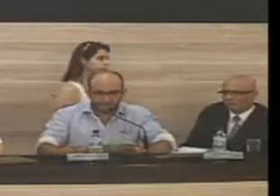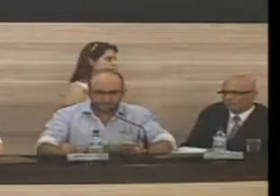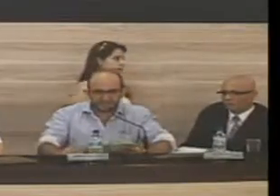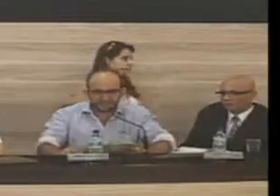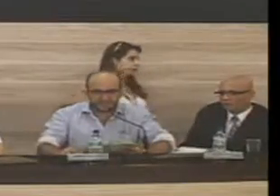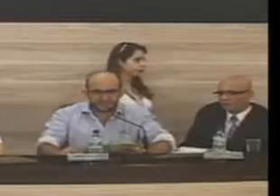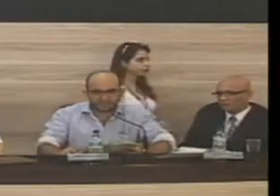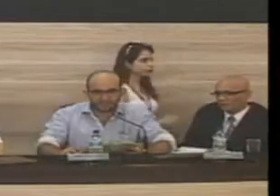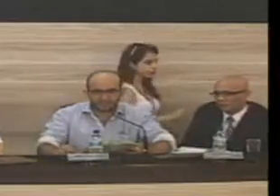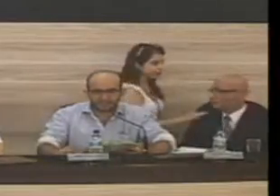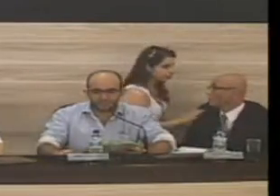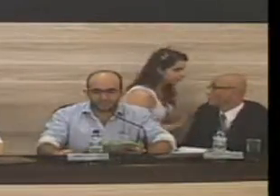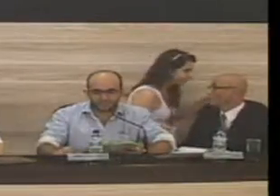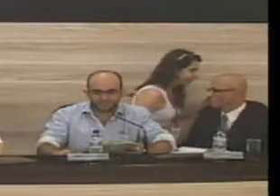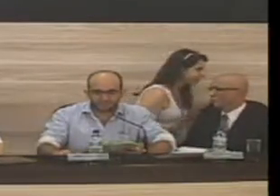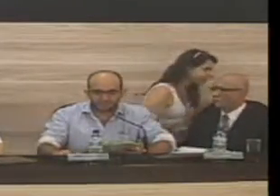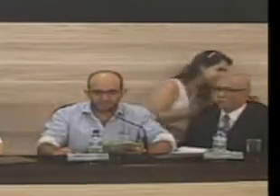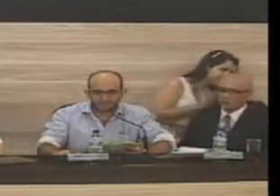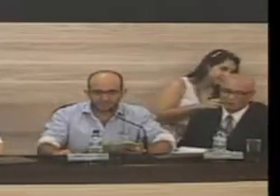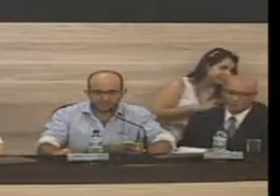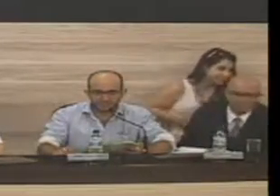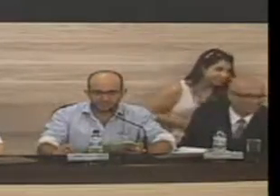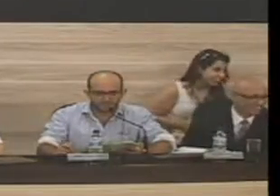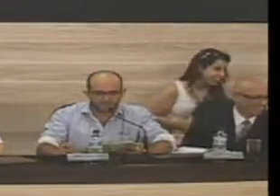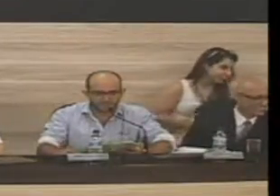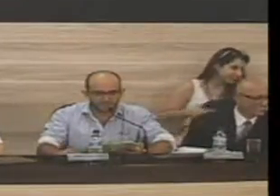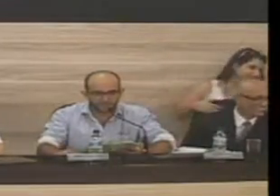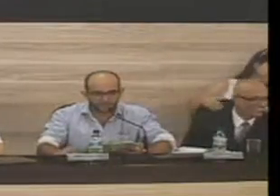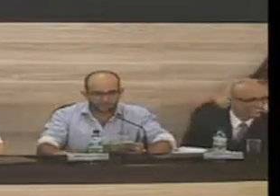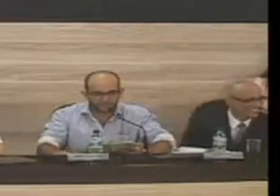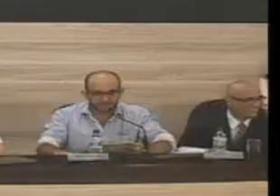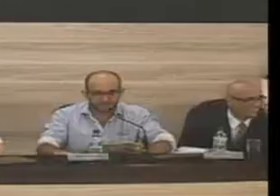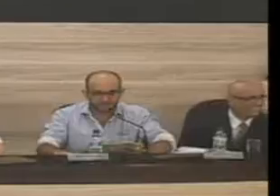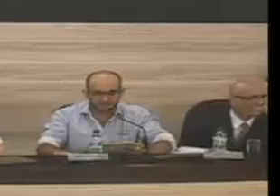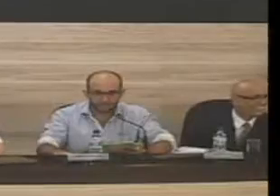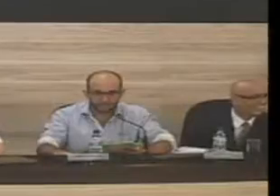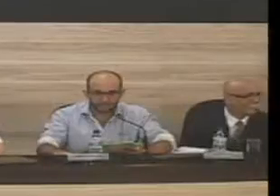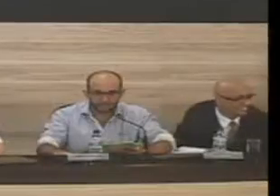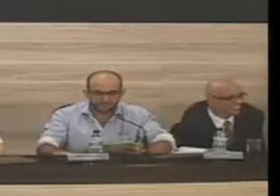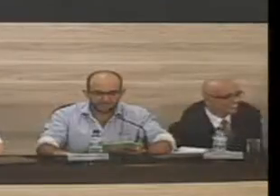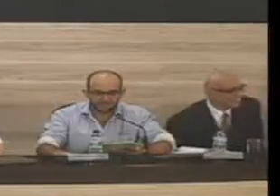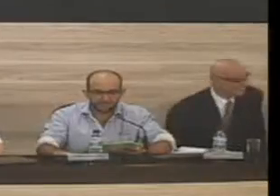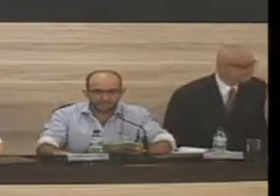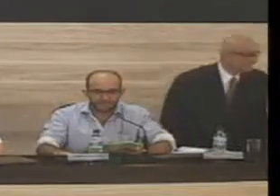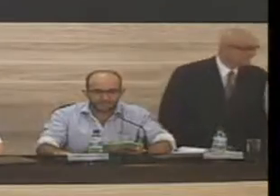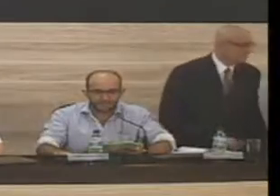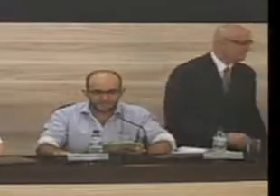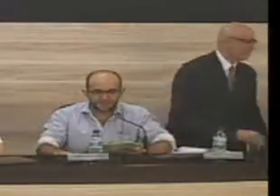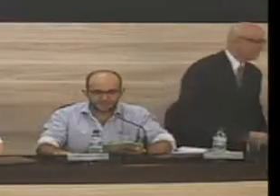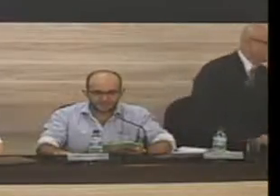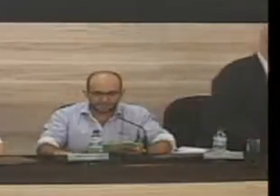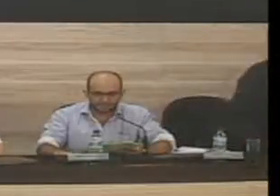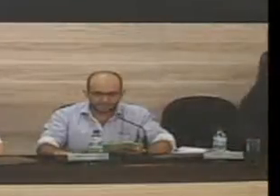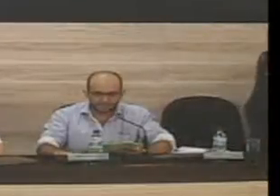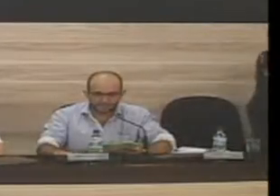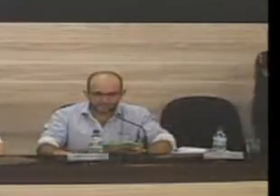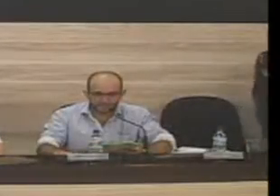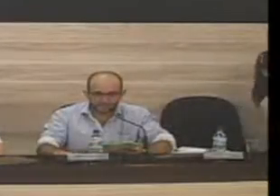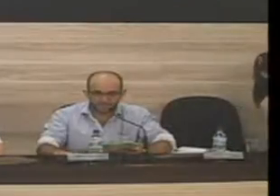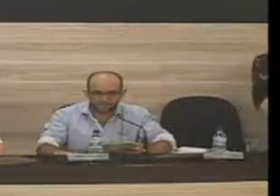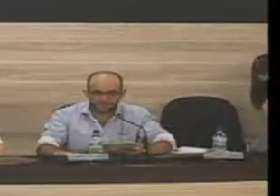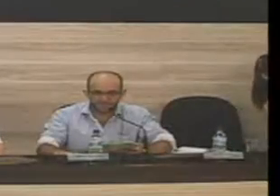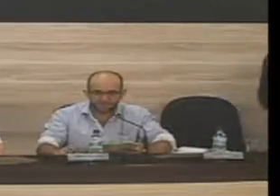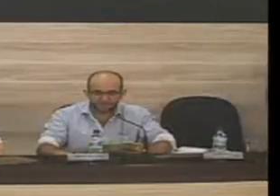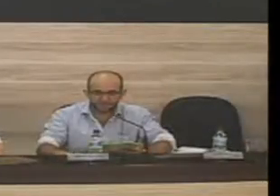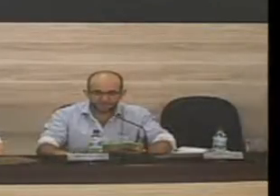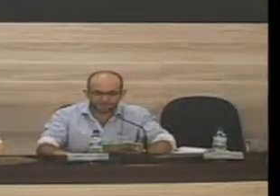Requerimento. Requeremos a presidência da mesa diretora nos termos do inciso 8º do artigo 58 do Regimento Interno da Câmara Municipal de Limeira, que seja imediatamente